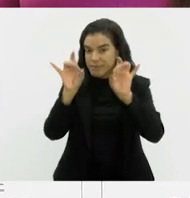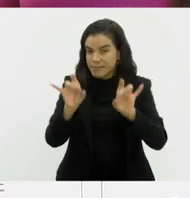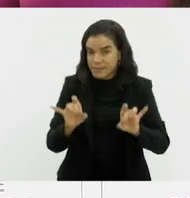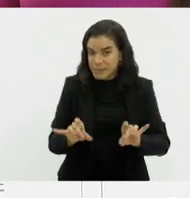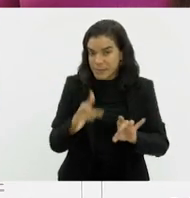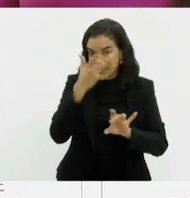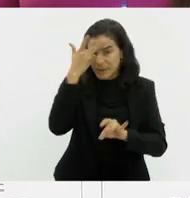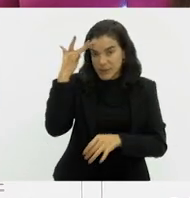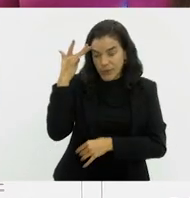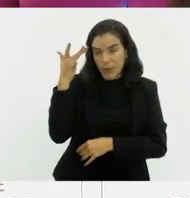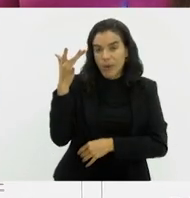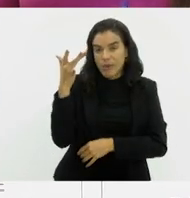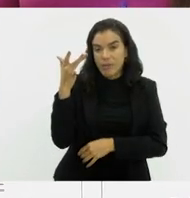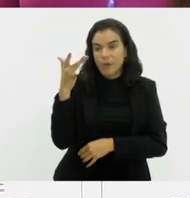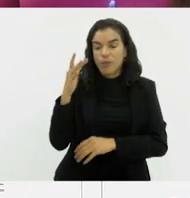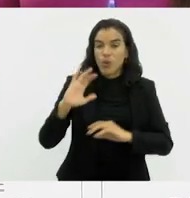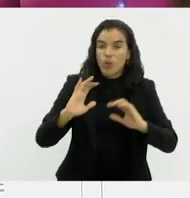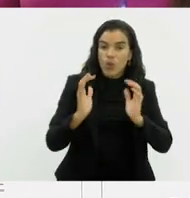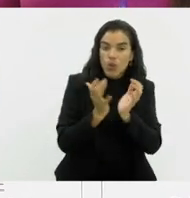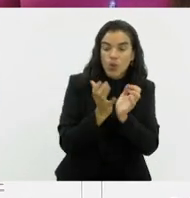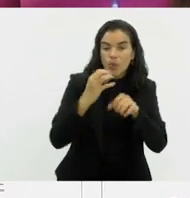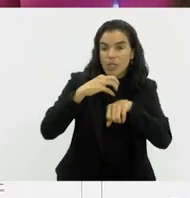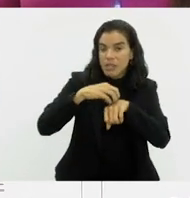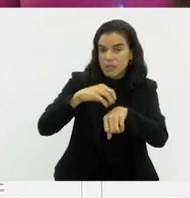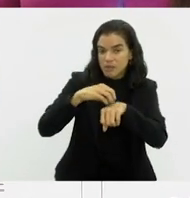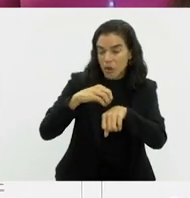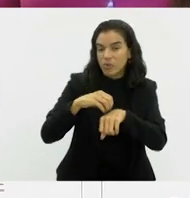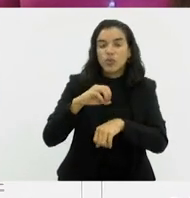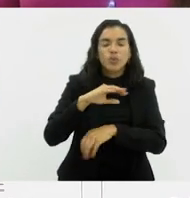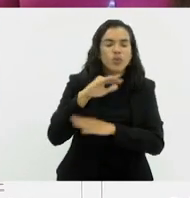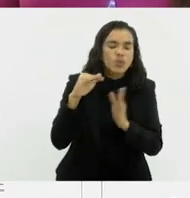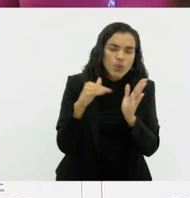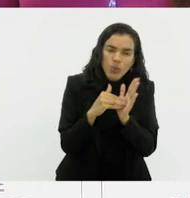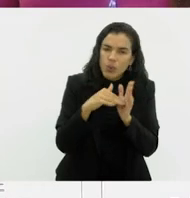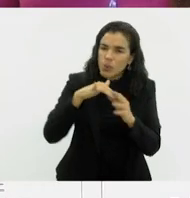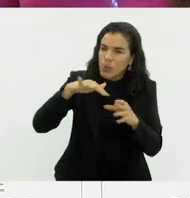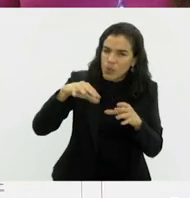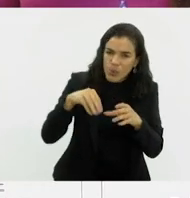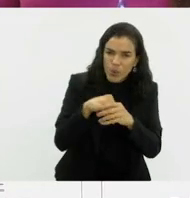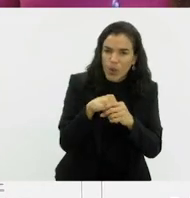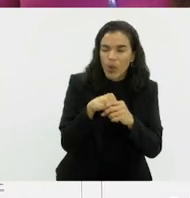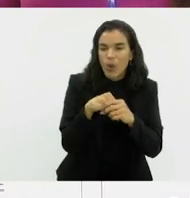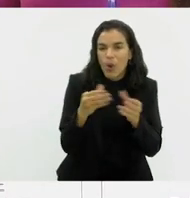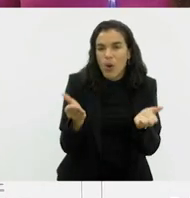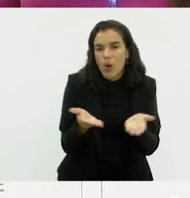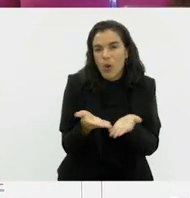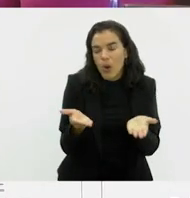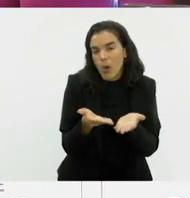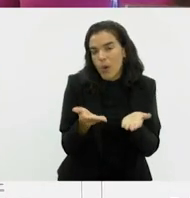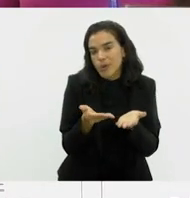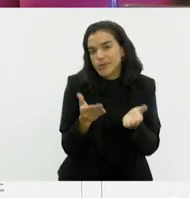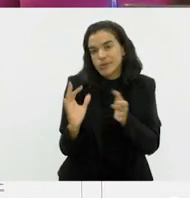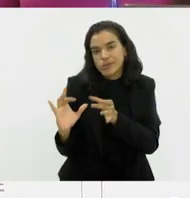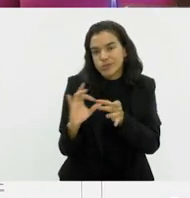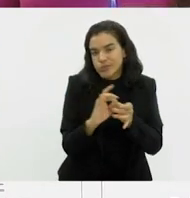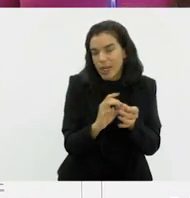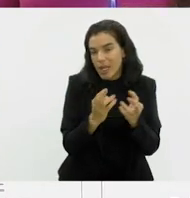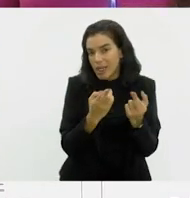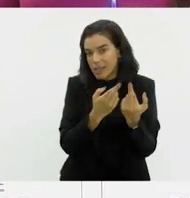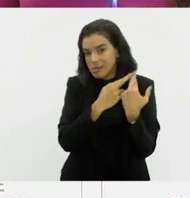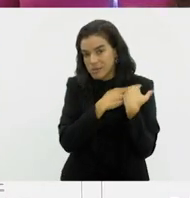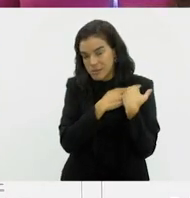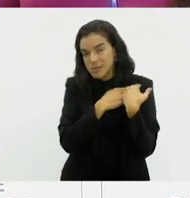privada de liberdade pelo grupamento de transporte externo, ou seja, tudo que está hoje pertinente à